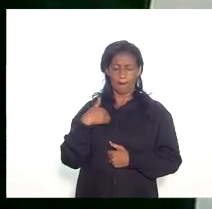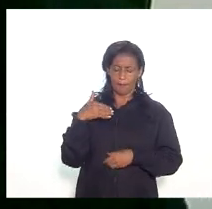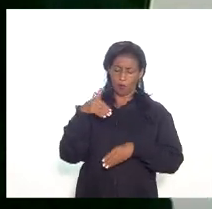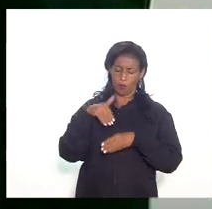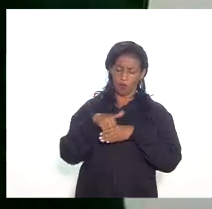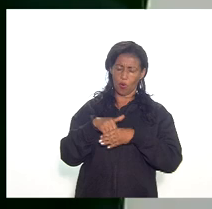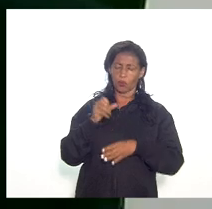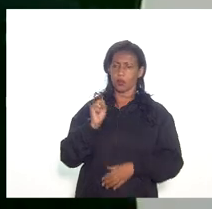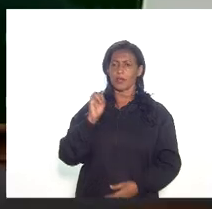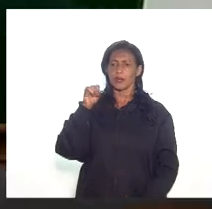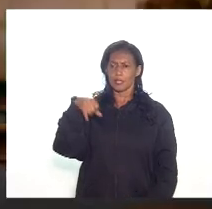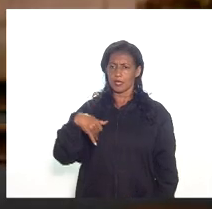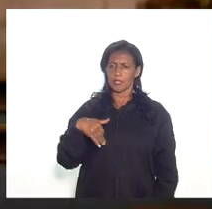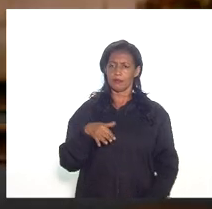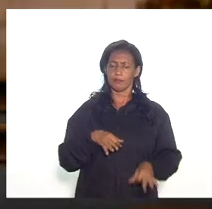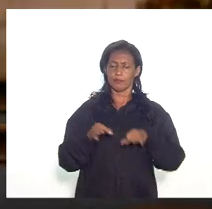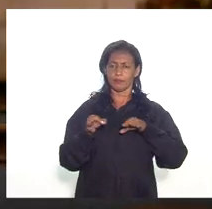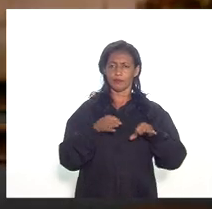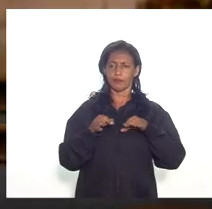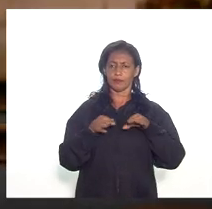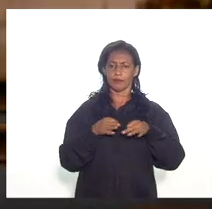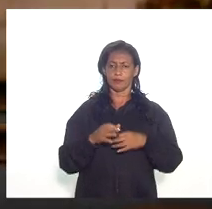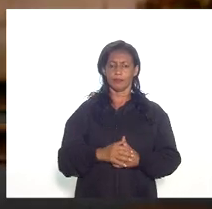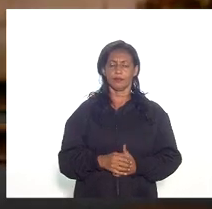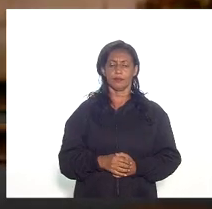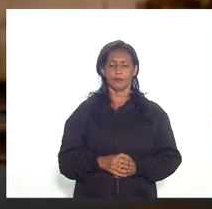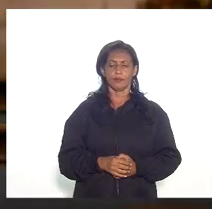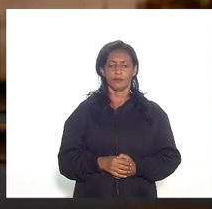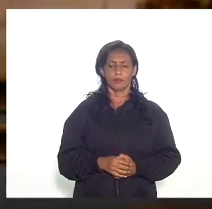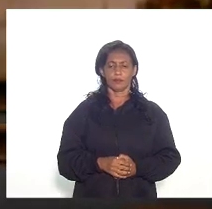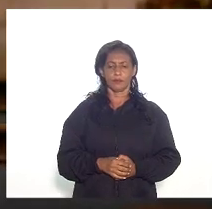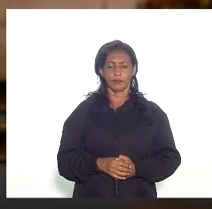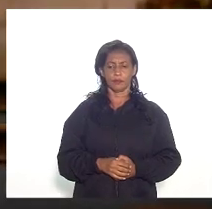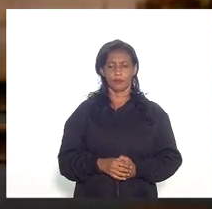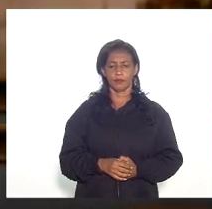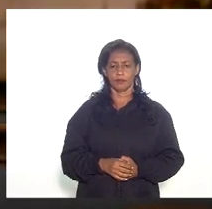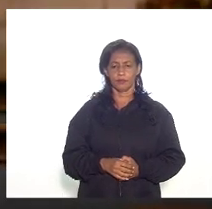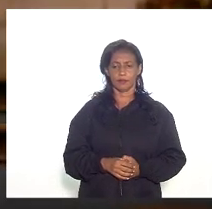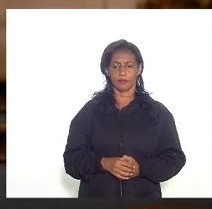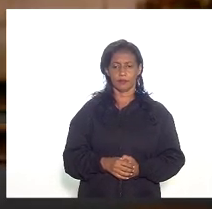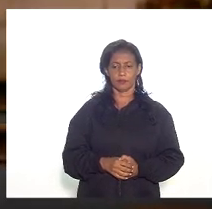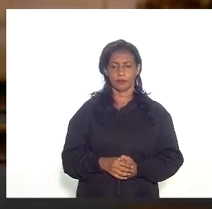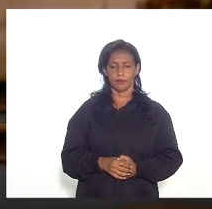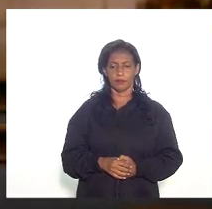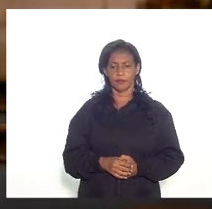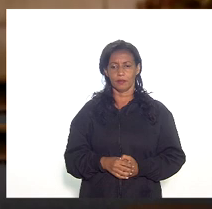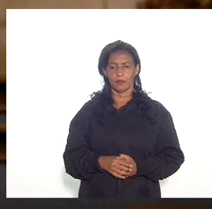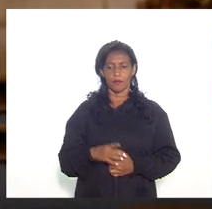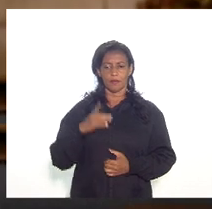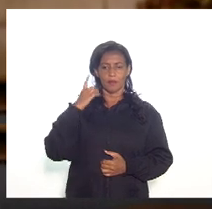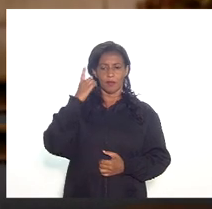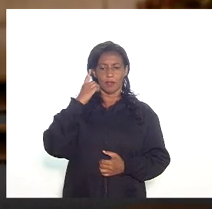ao projeto deputado Márcio Pacheco votou sim deputado Marcos Abraão